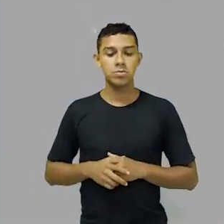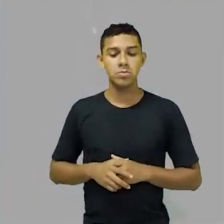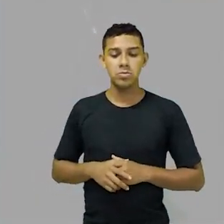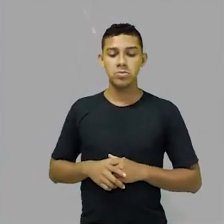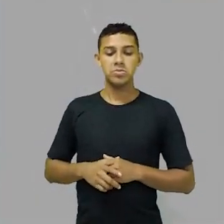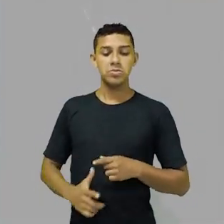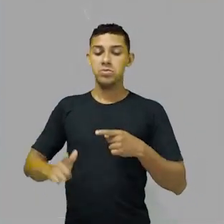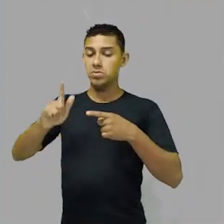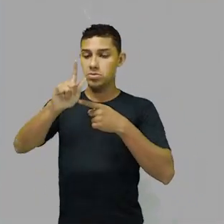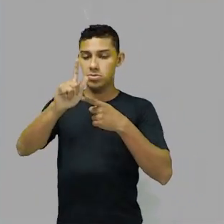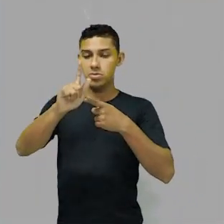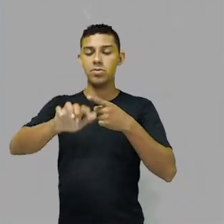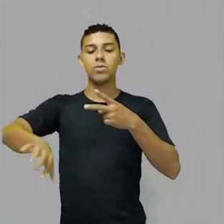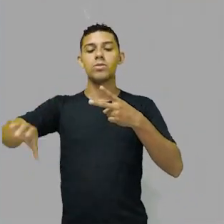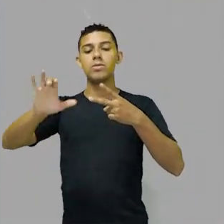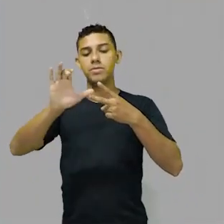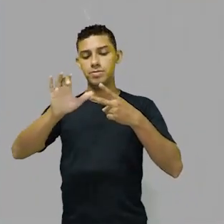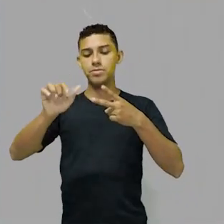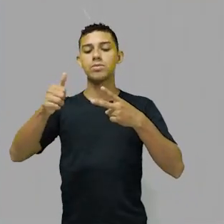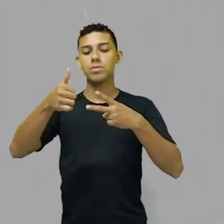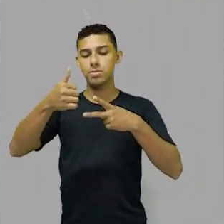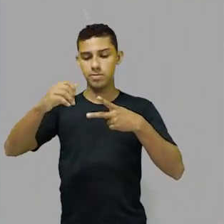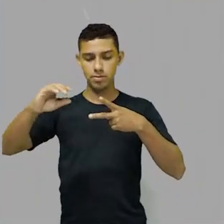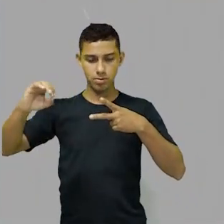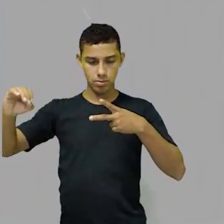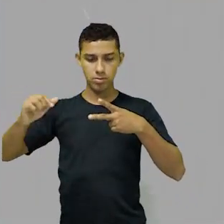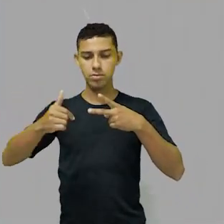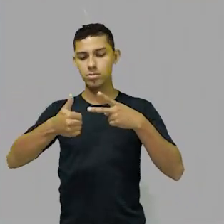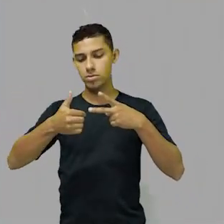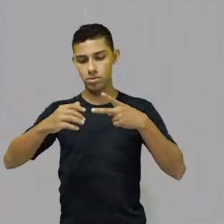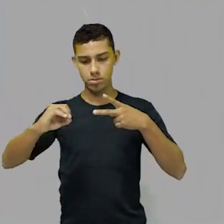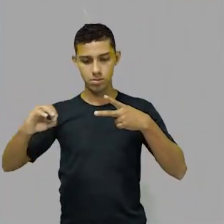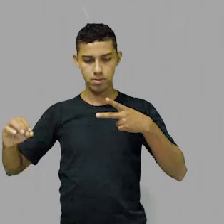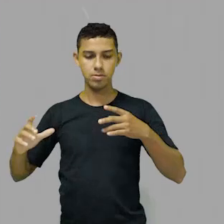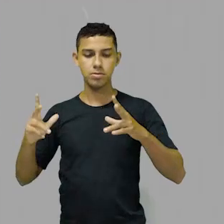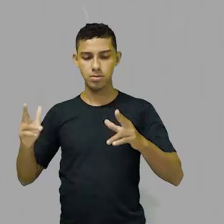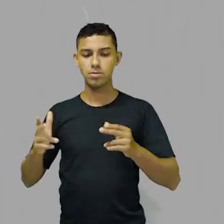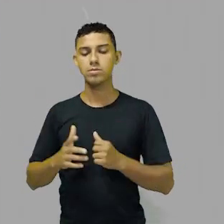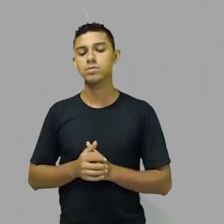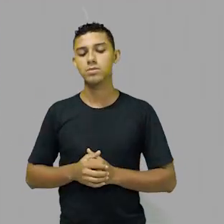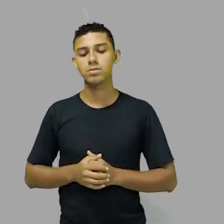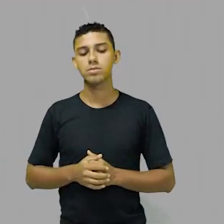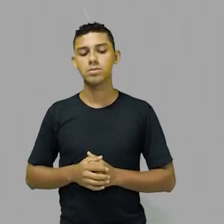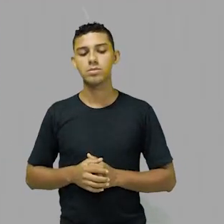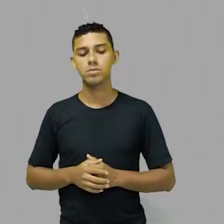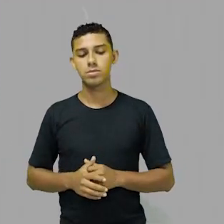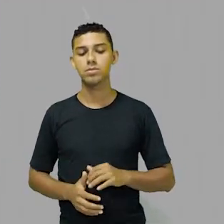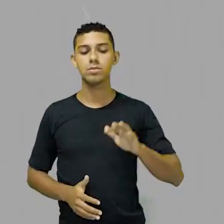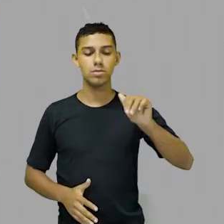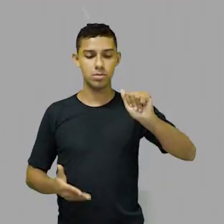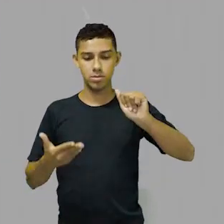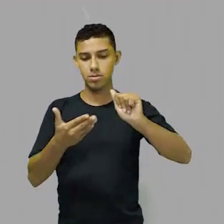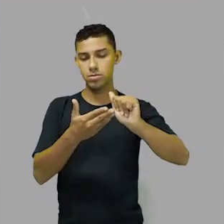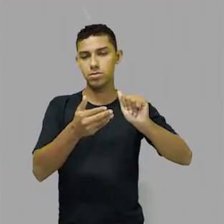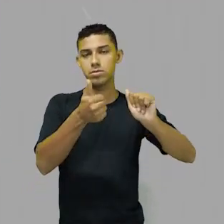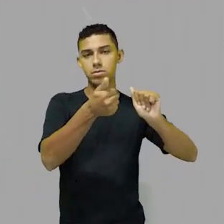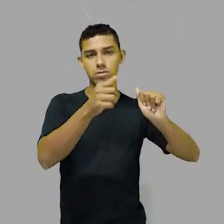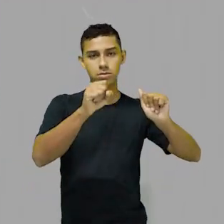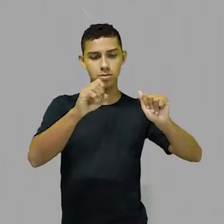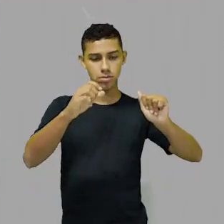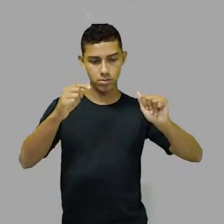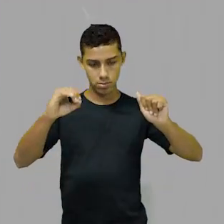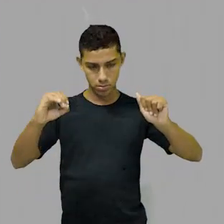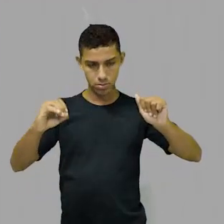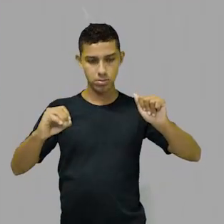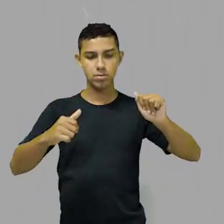guanina deu 1.200, citosina também vai dar 1.200, que é a mesma quantidade. Então ficou 1.800, 1.200, 1.200.